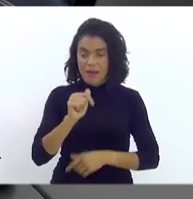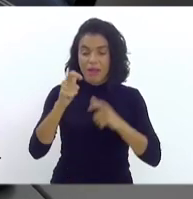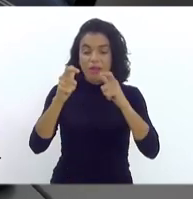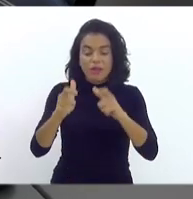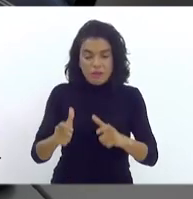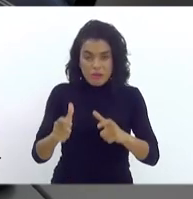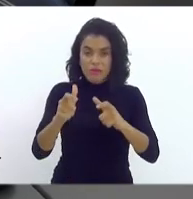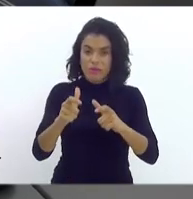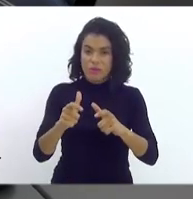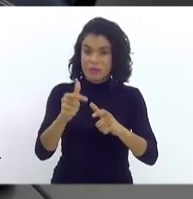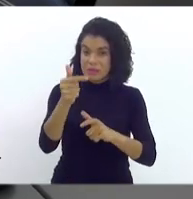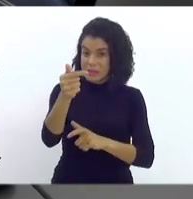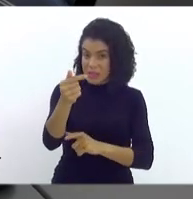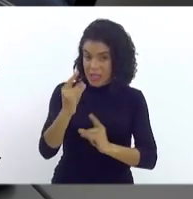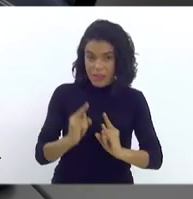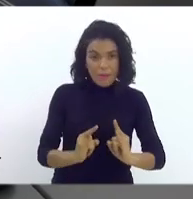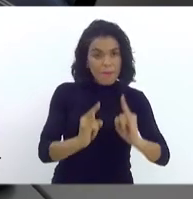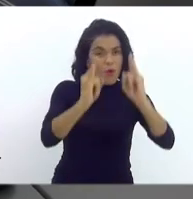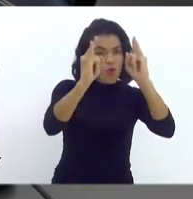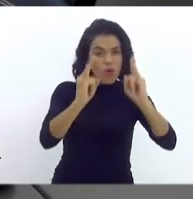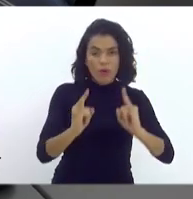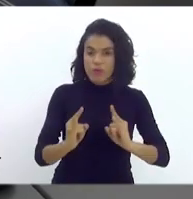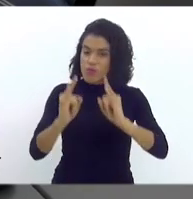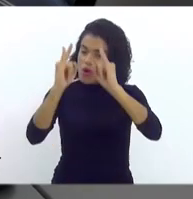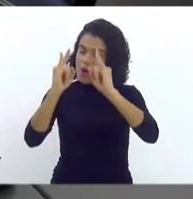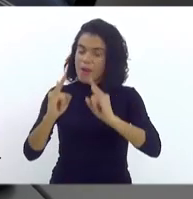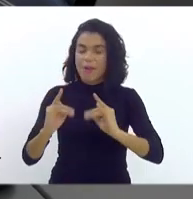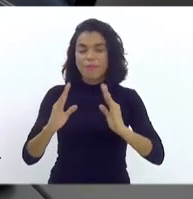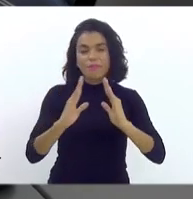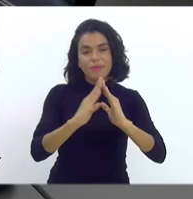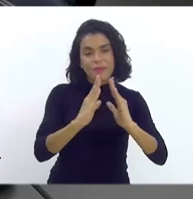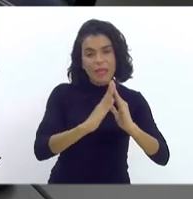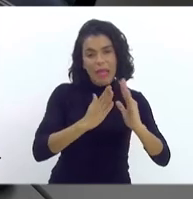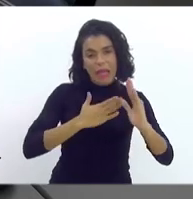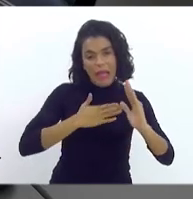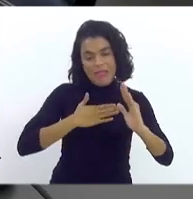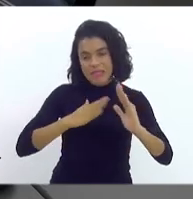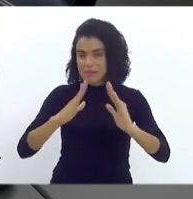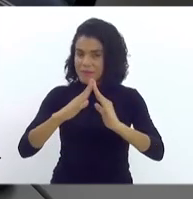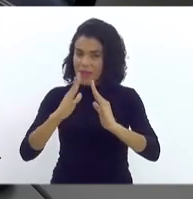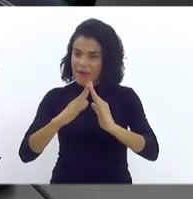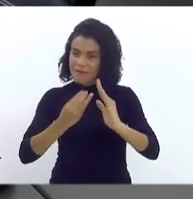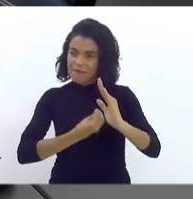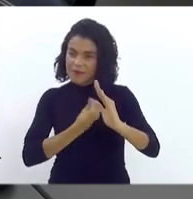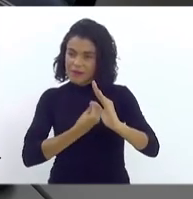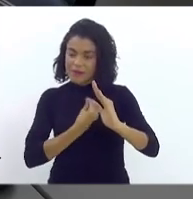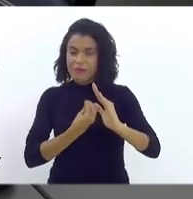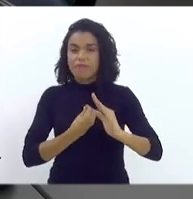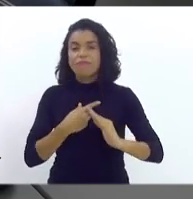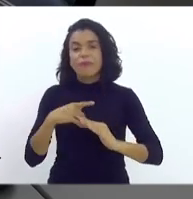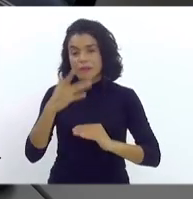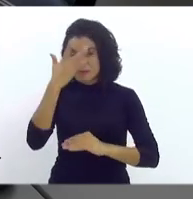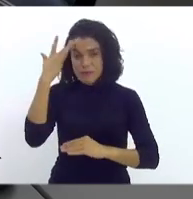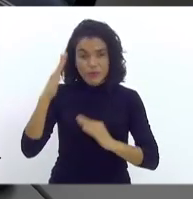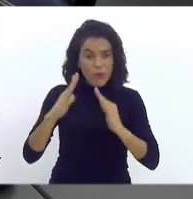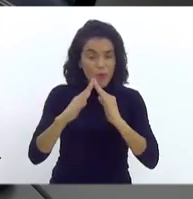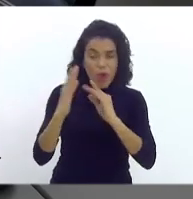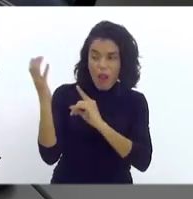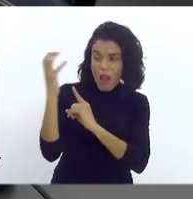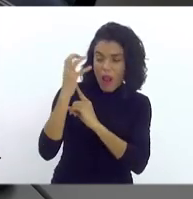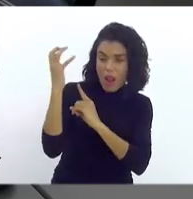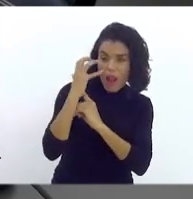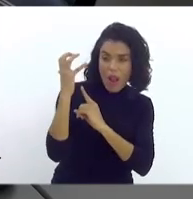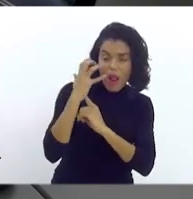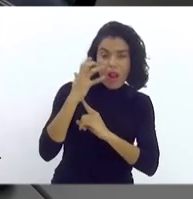salvo engano, eram 7 prédios do Minha Casa Minha Vida, em que os moradores estavam totalmente coagidos por